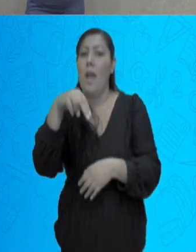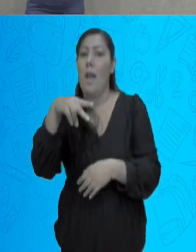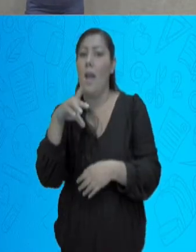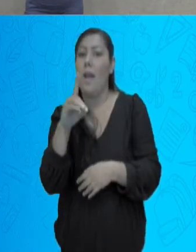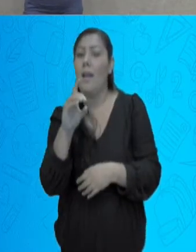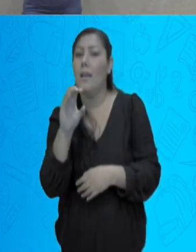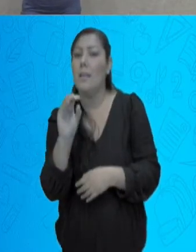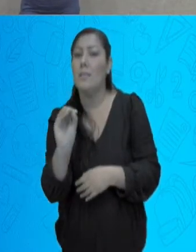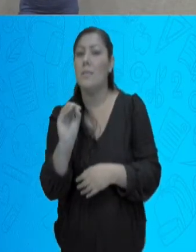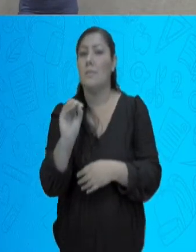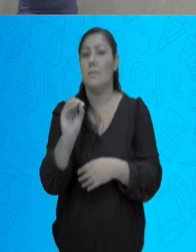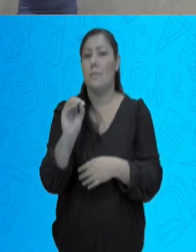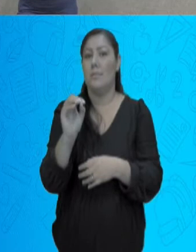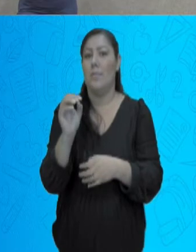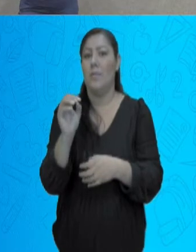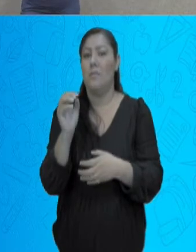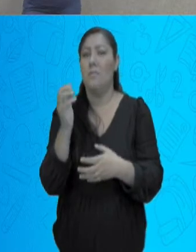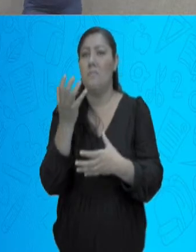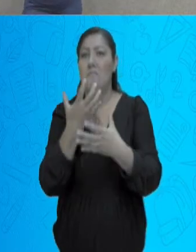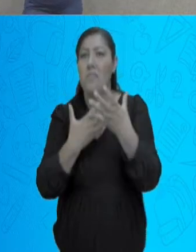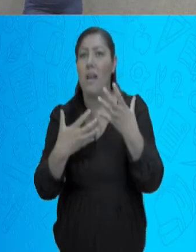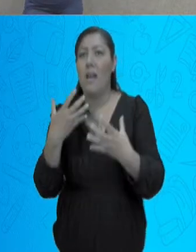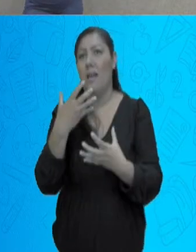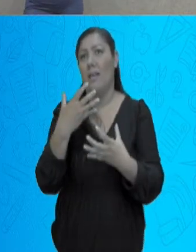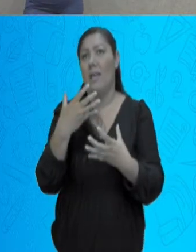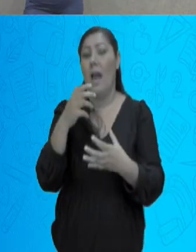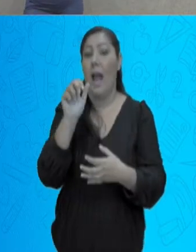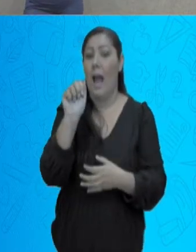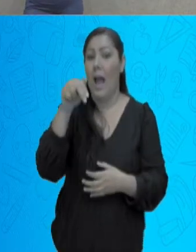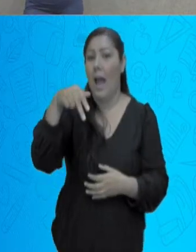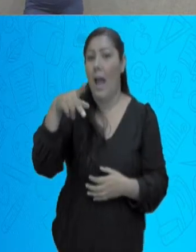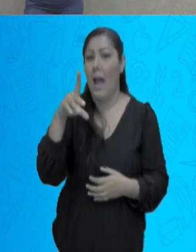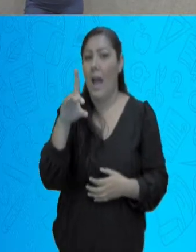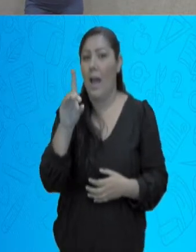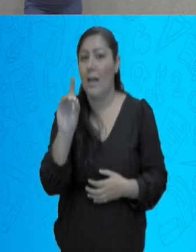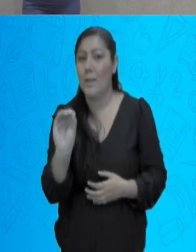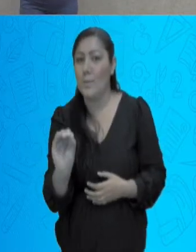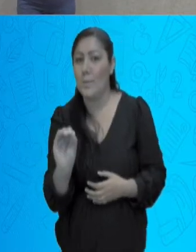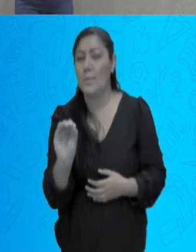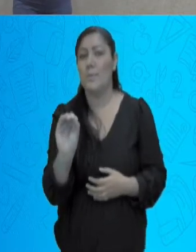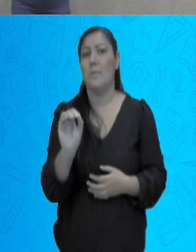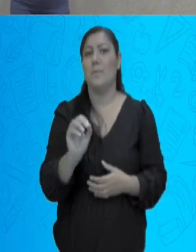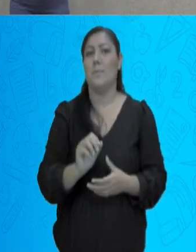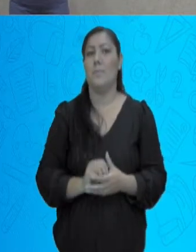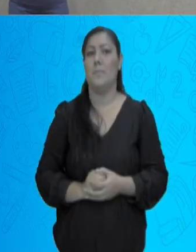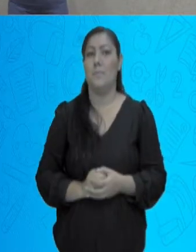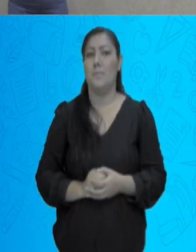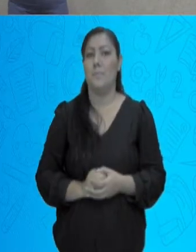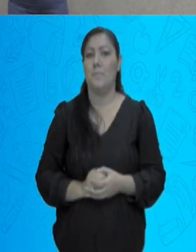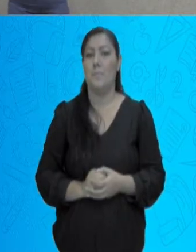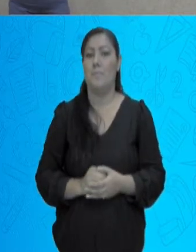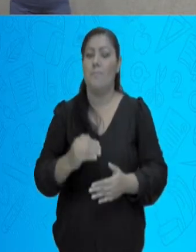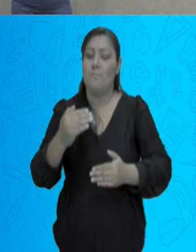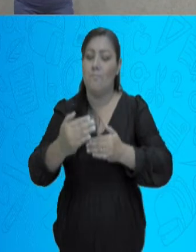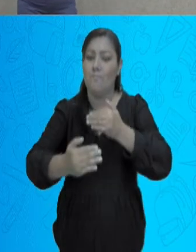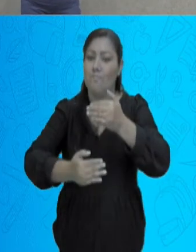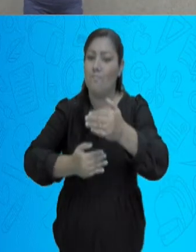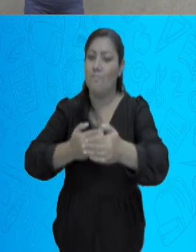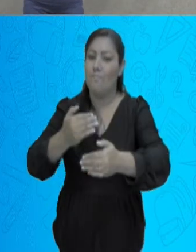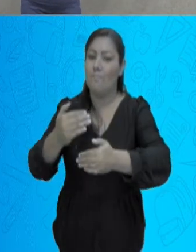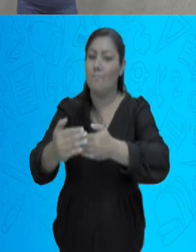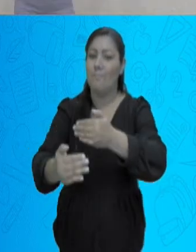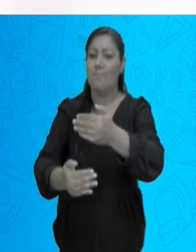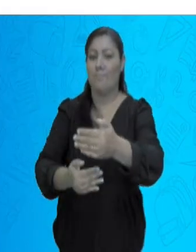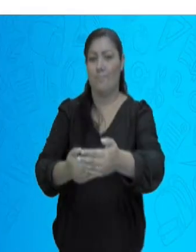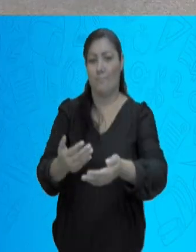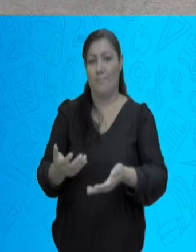fazendo, cantando. Todas essas terminações, elas indicam algo em processo. Um